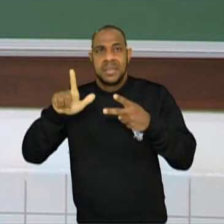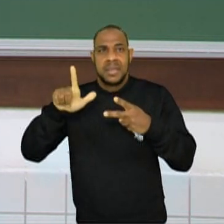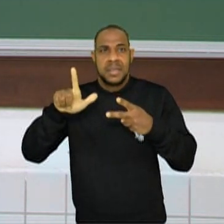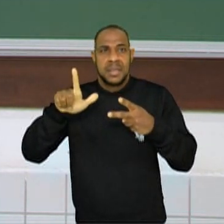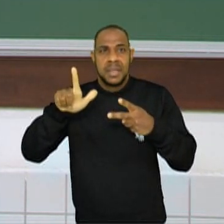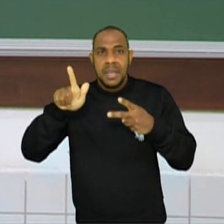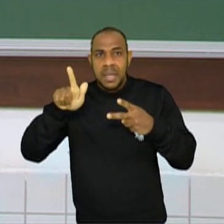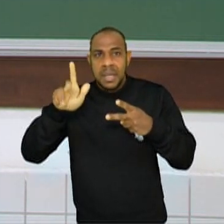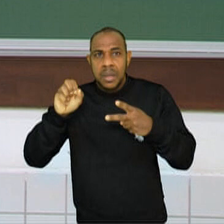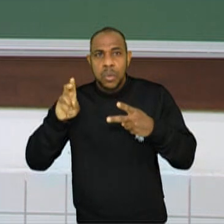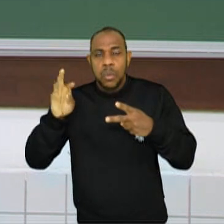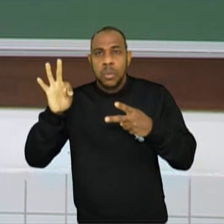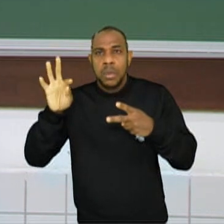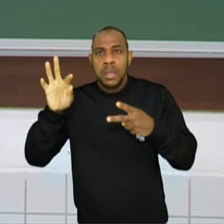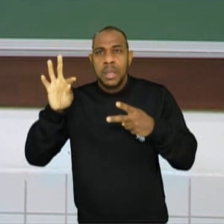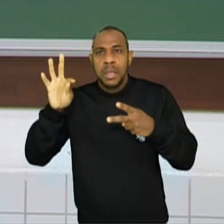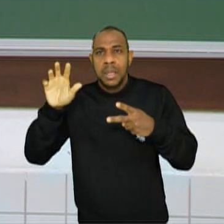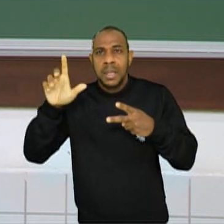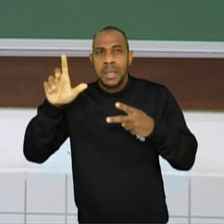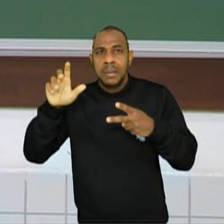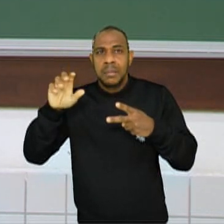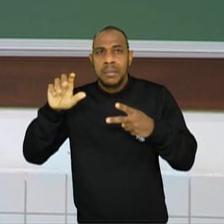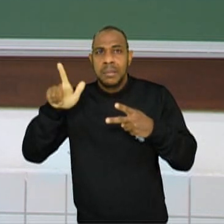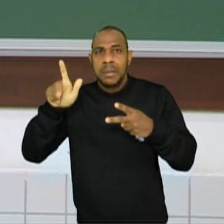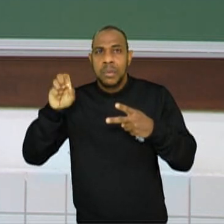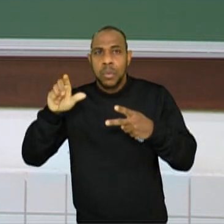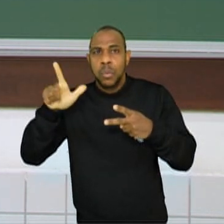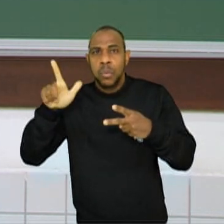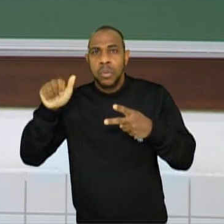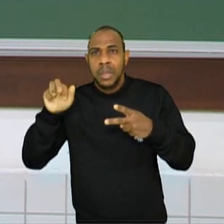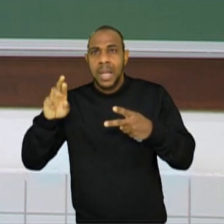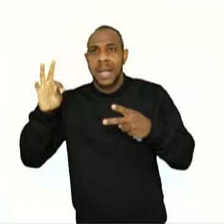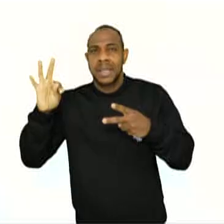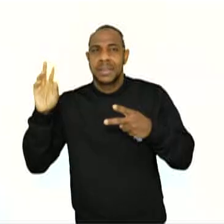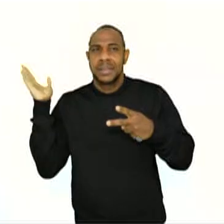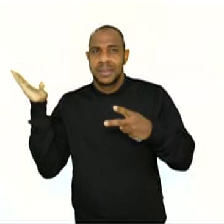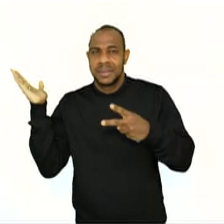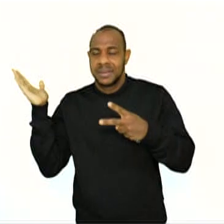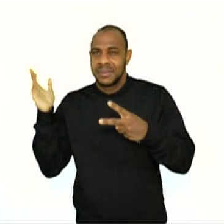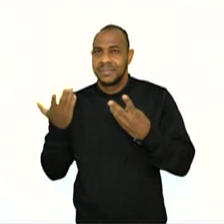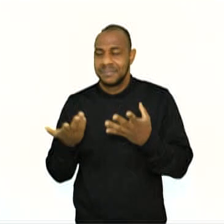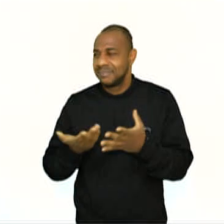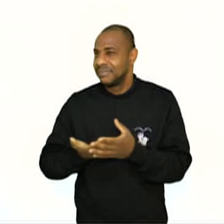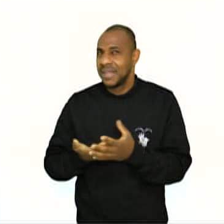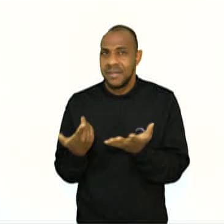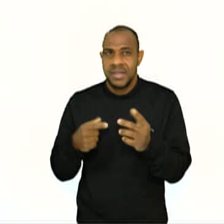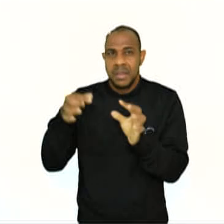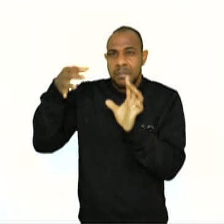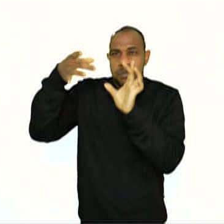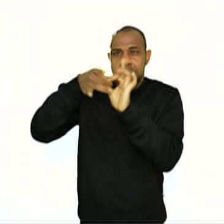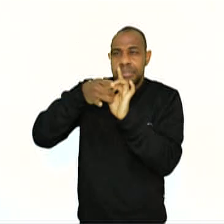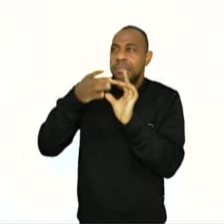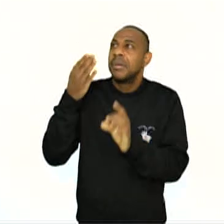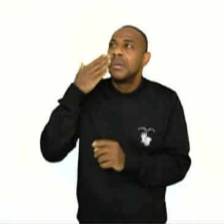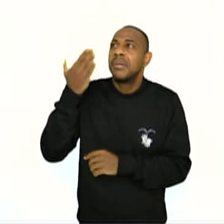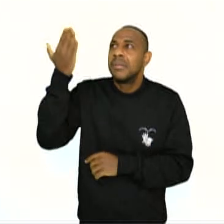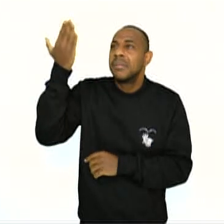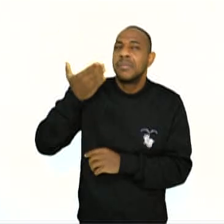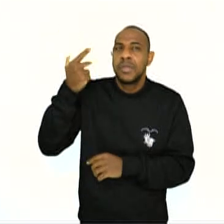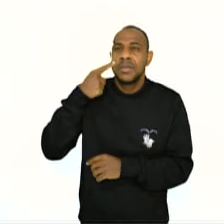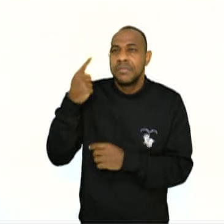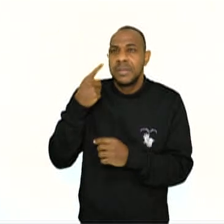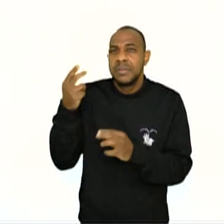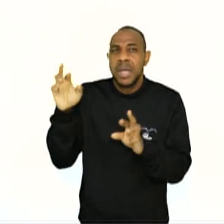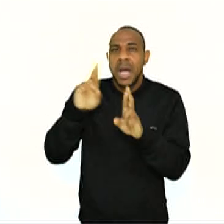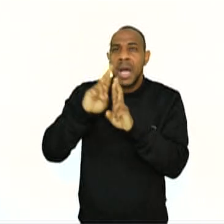aparece deposição. Às vezes, no exercício, não vai repetir o nome que aparece na pergunta. Então, você sempre